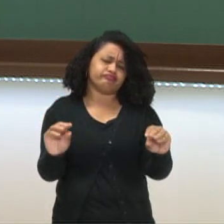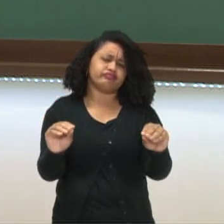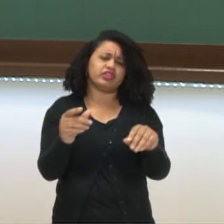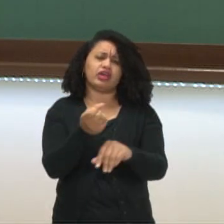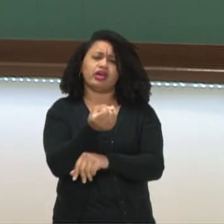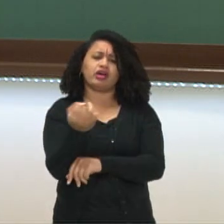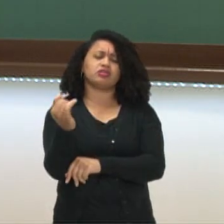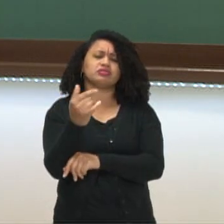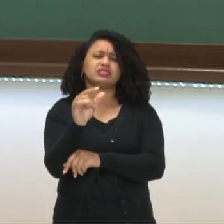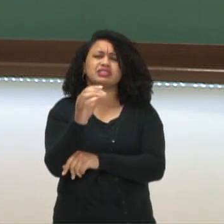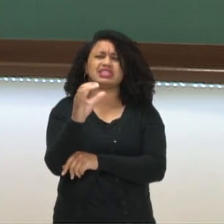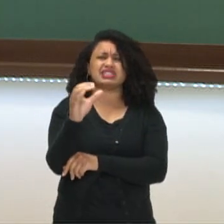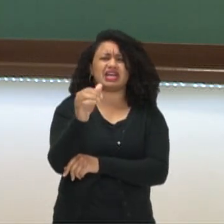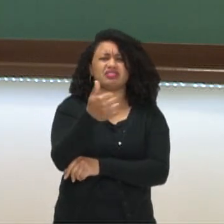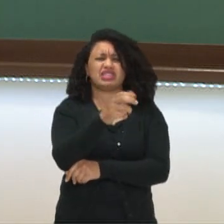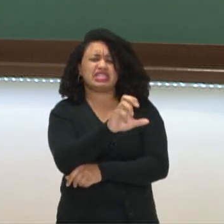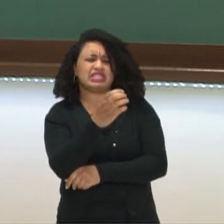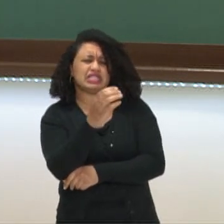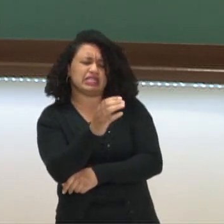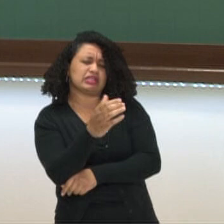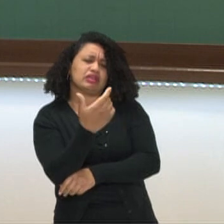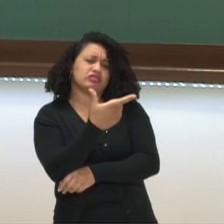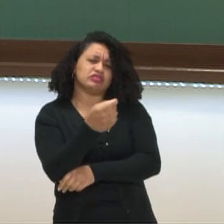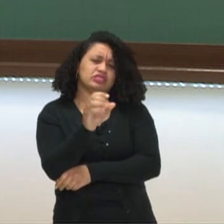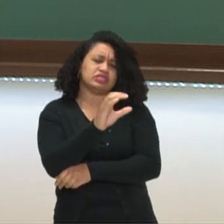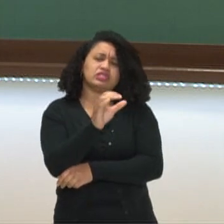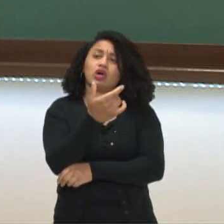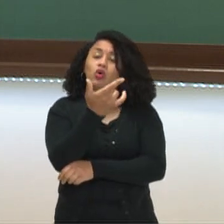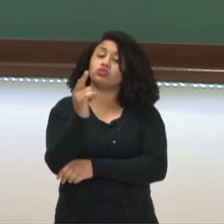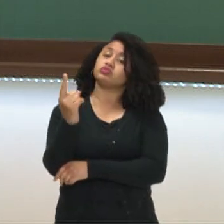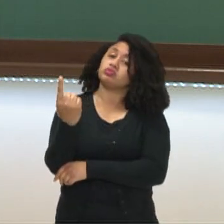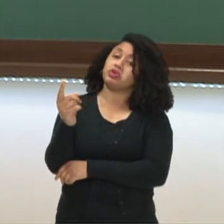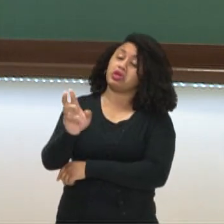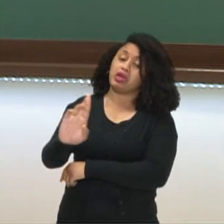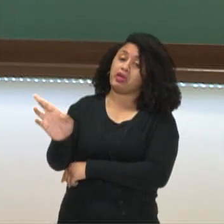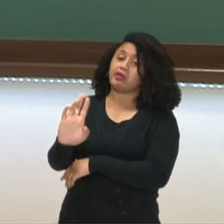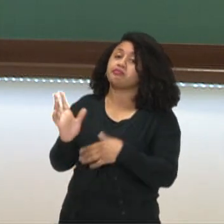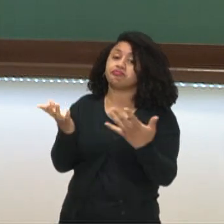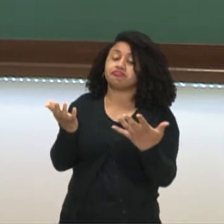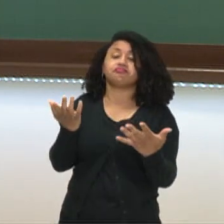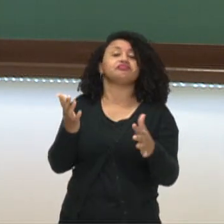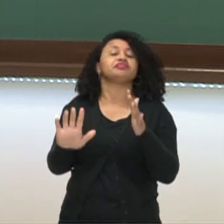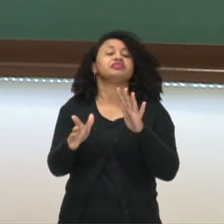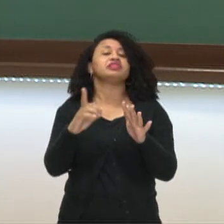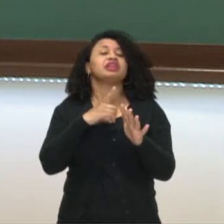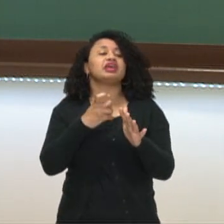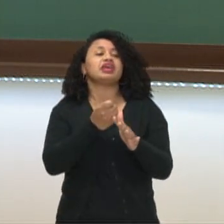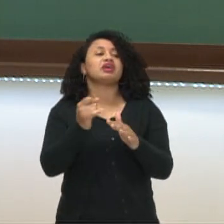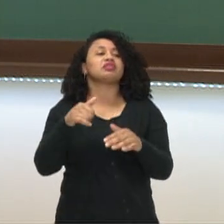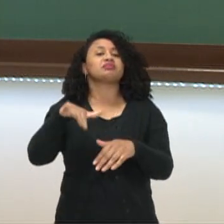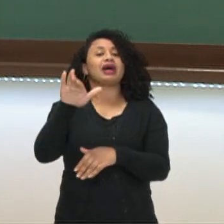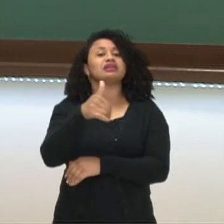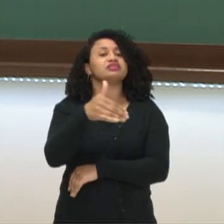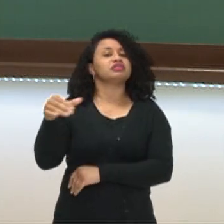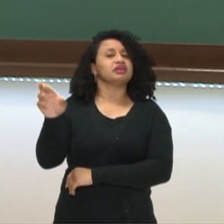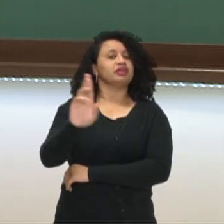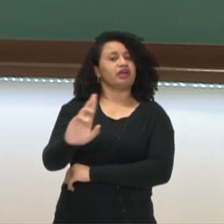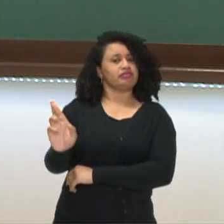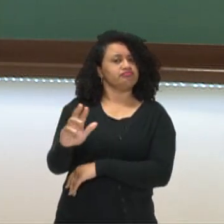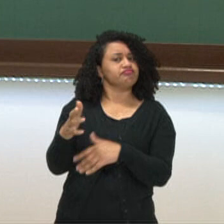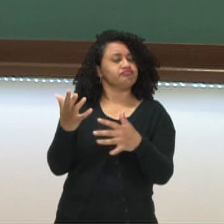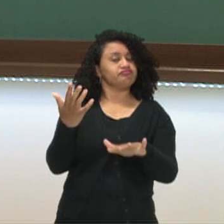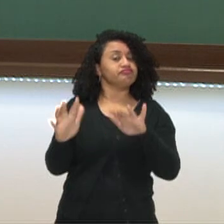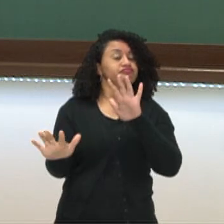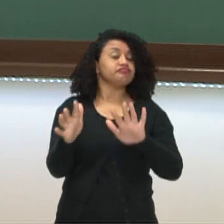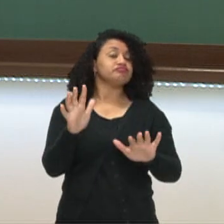centavos, 15 centavos, 20 centavos, outros custam R$1, e tem capacitor que custa mais de R$100. Tá? Então